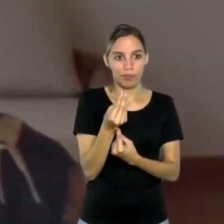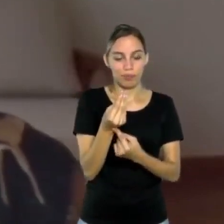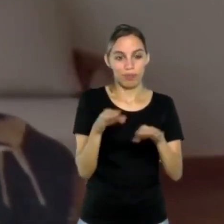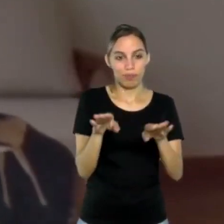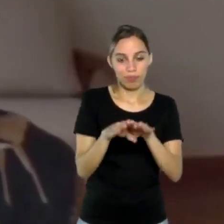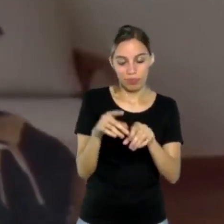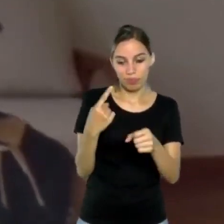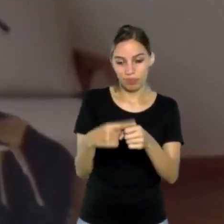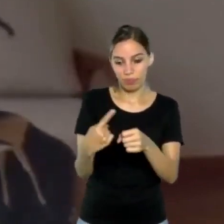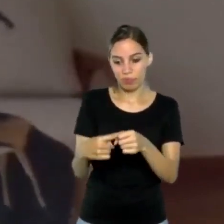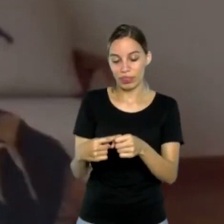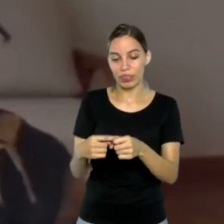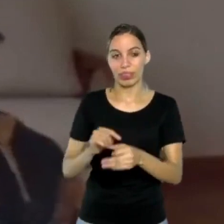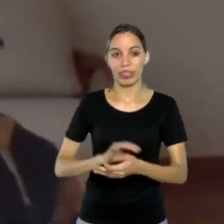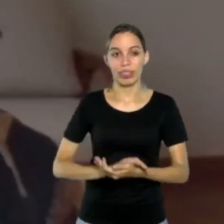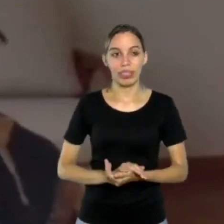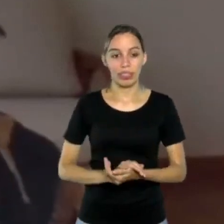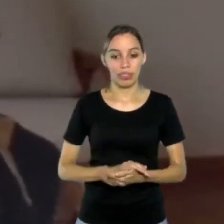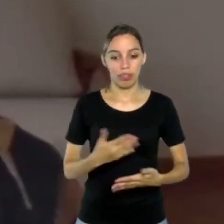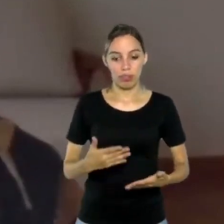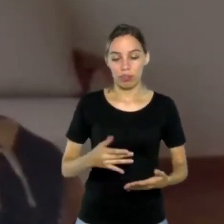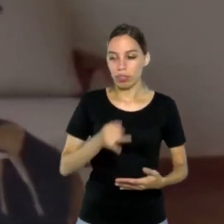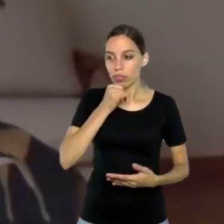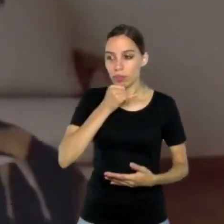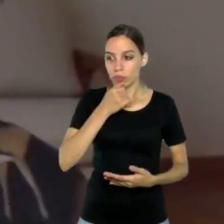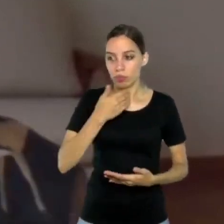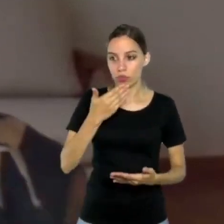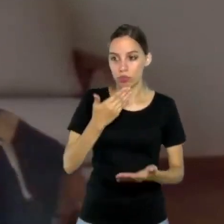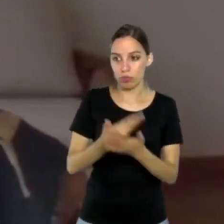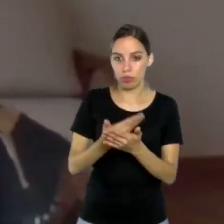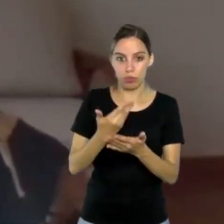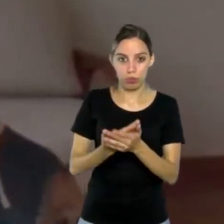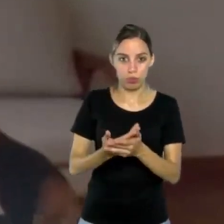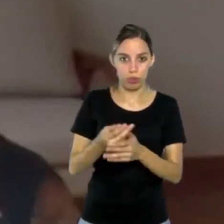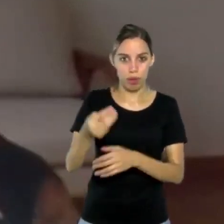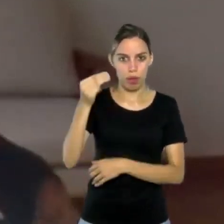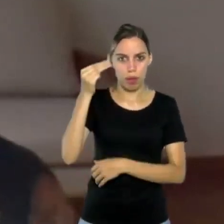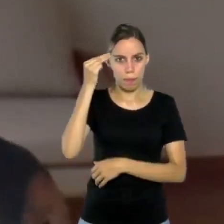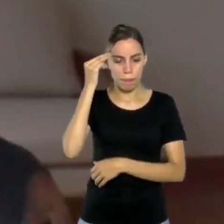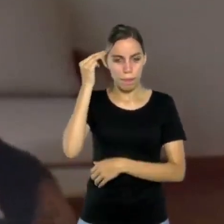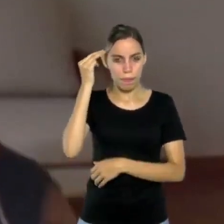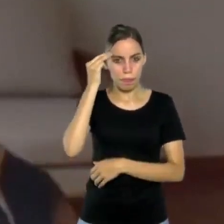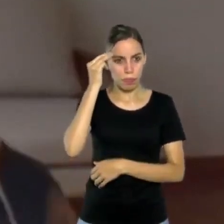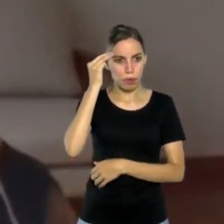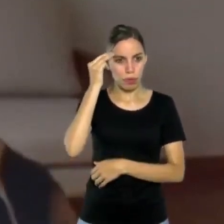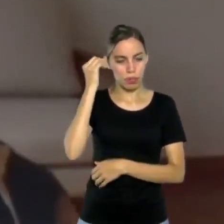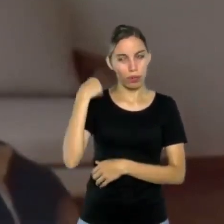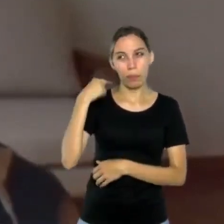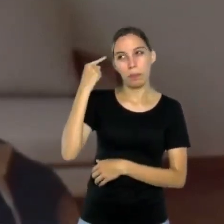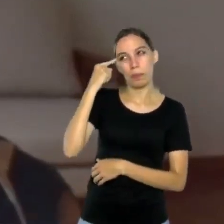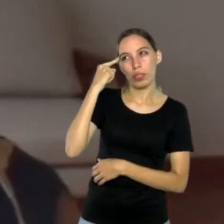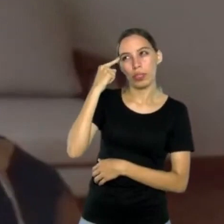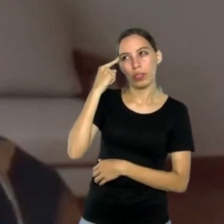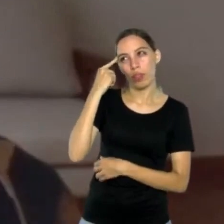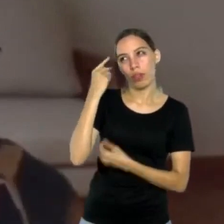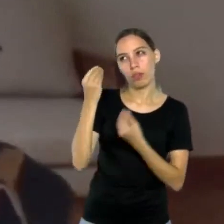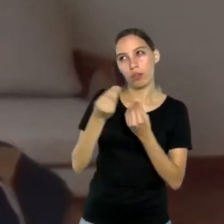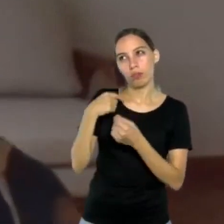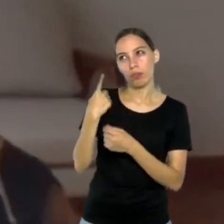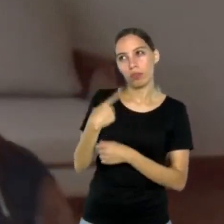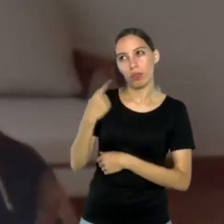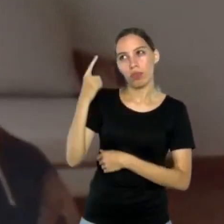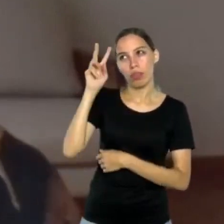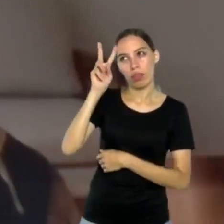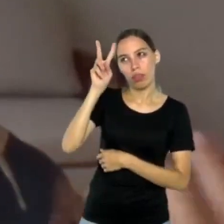cidade. Então, o estudo da memória me inspirou muito, assim, é uma coisa que é muito intrigante, assim, pensar em como é que a gente se lembra e por que a gente